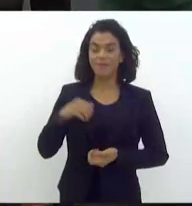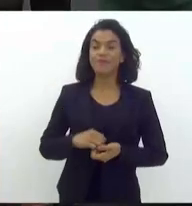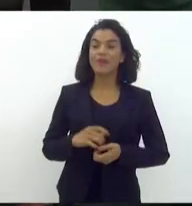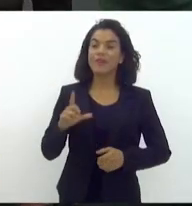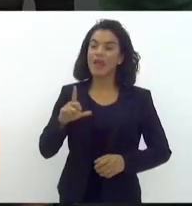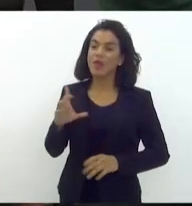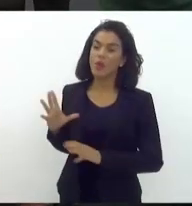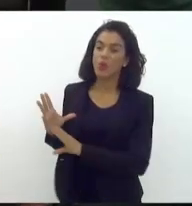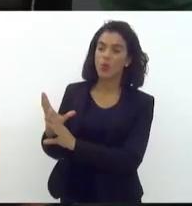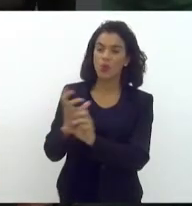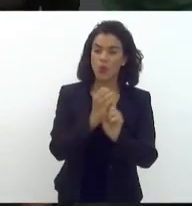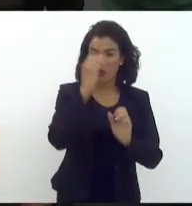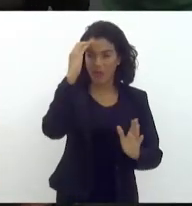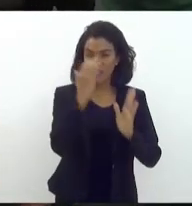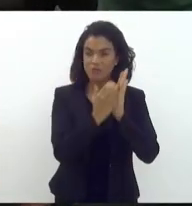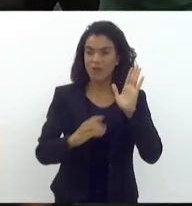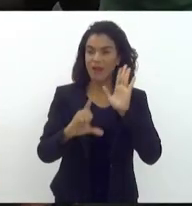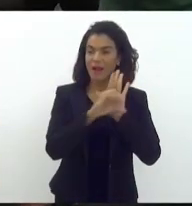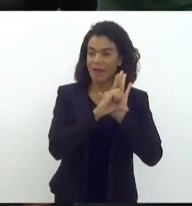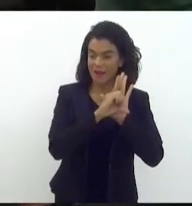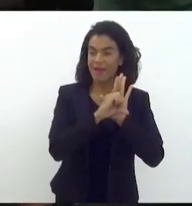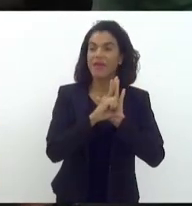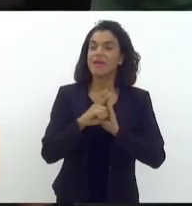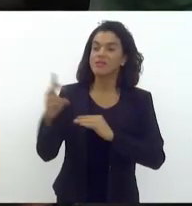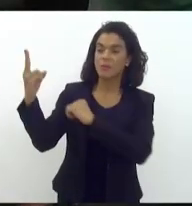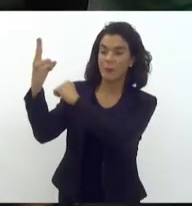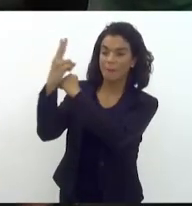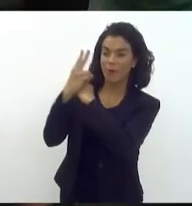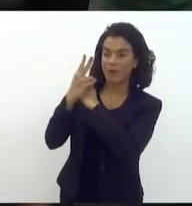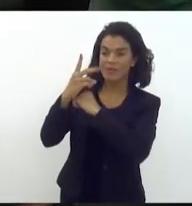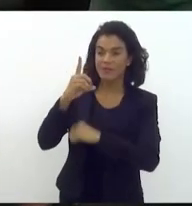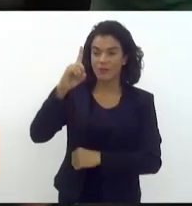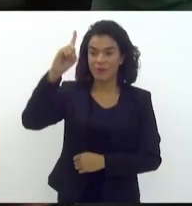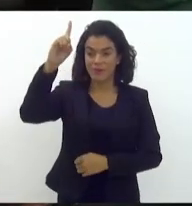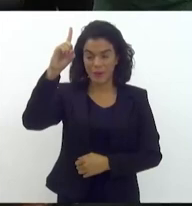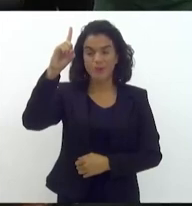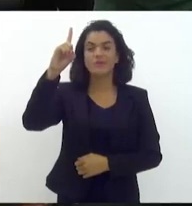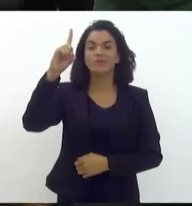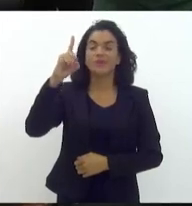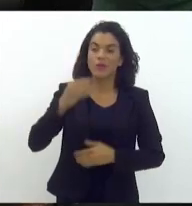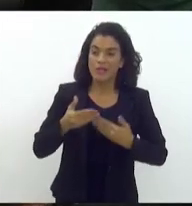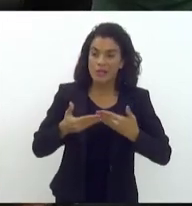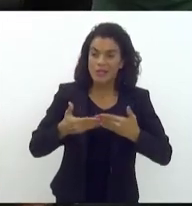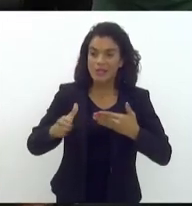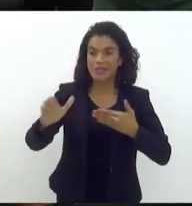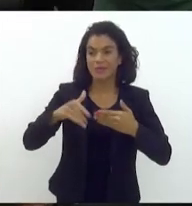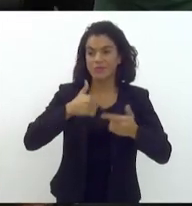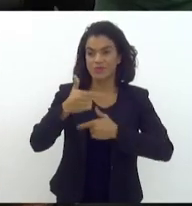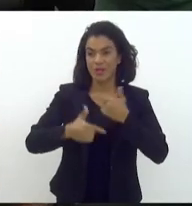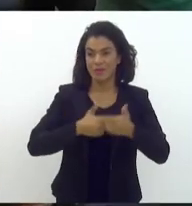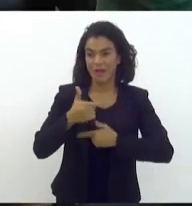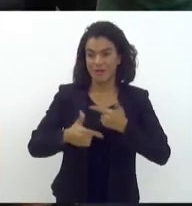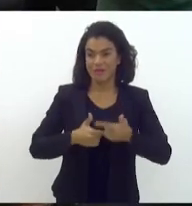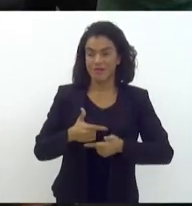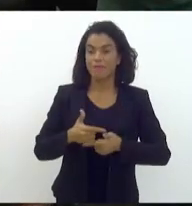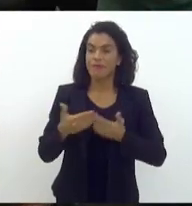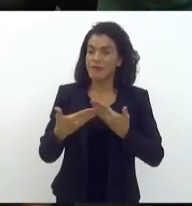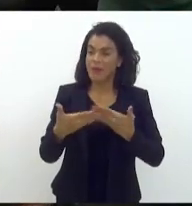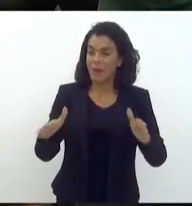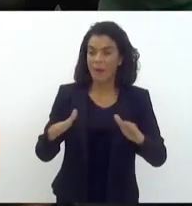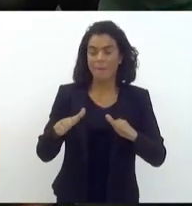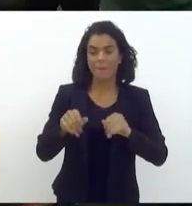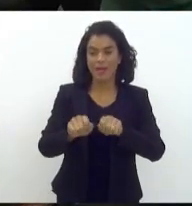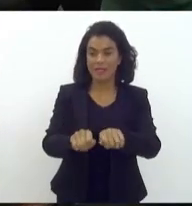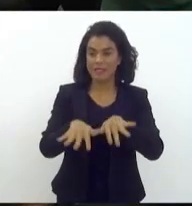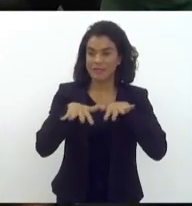havendo número legal e sobre a proteção de Deus iniciamos os nossos trabalhos está aberta